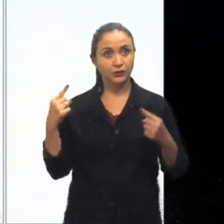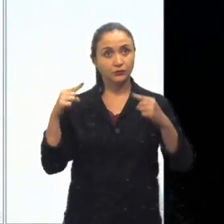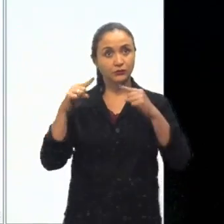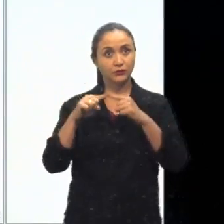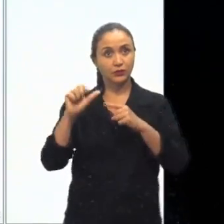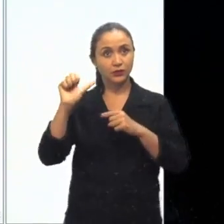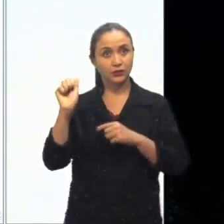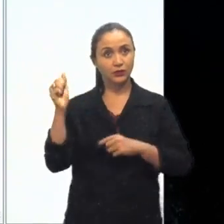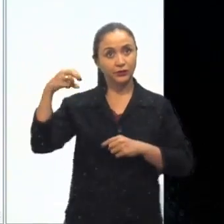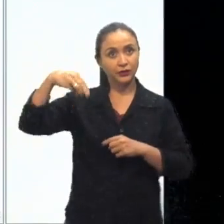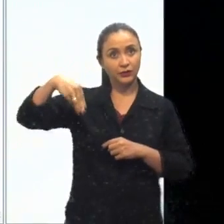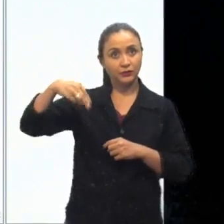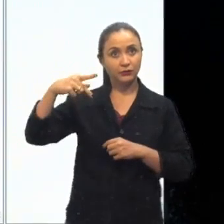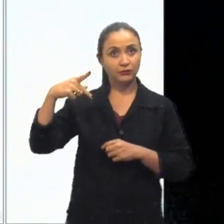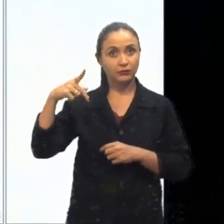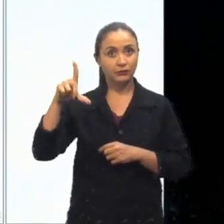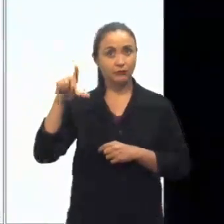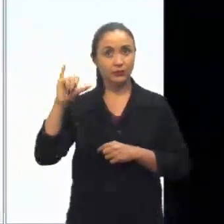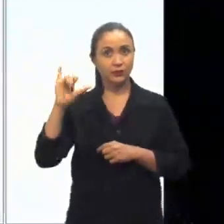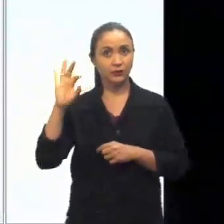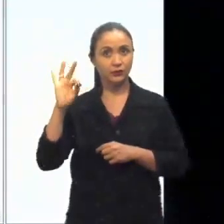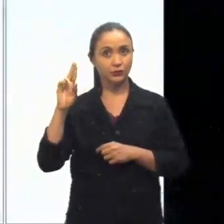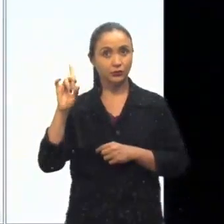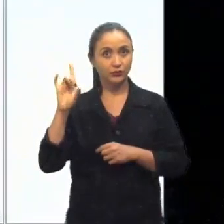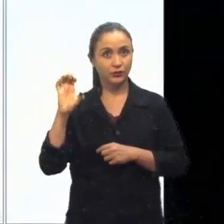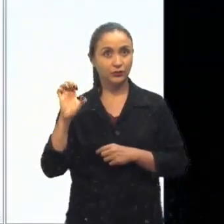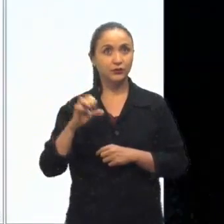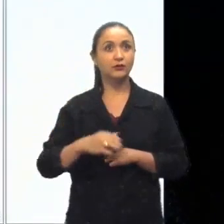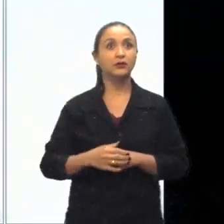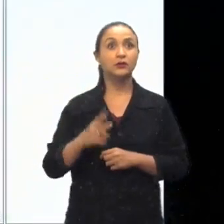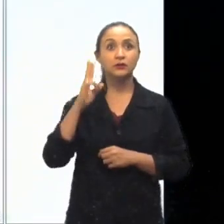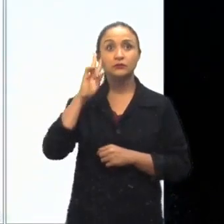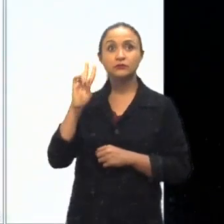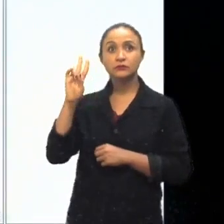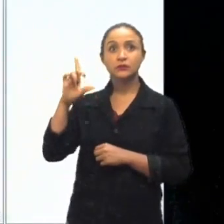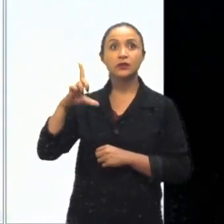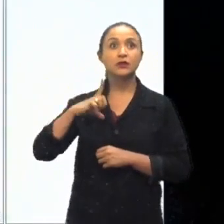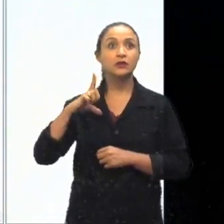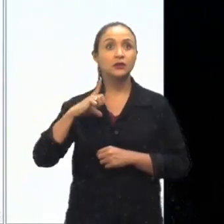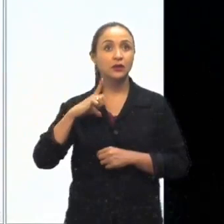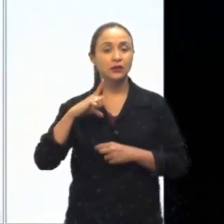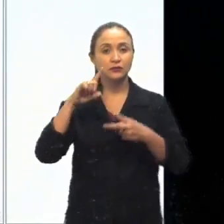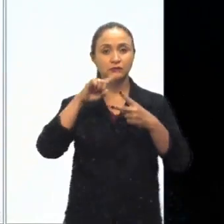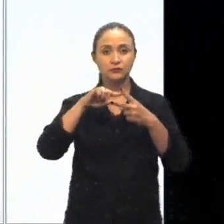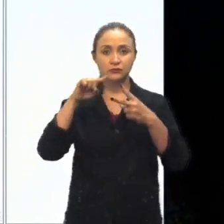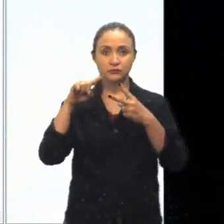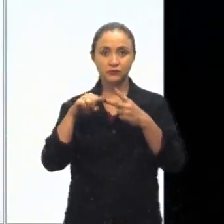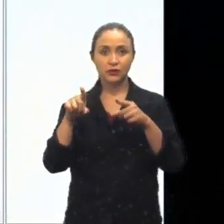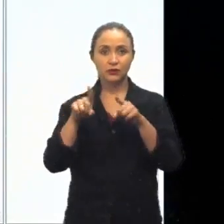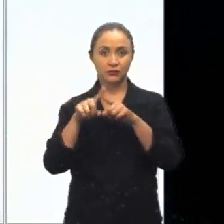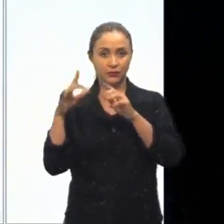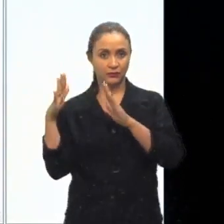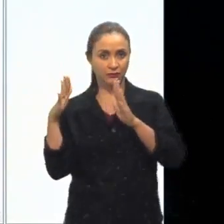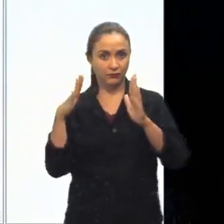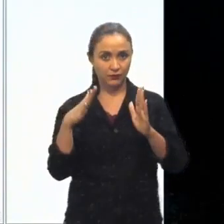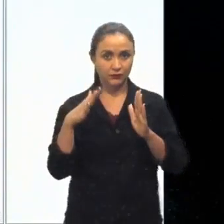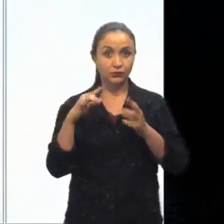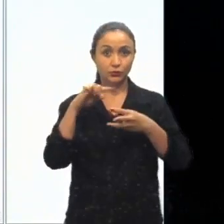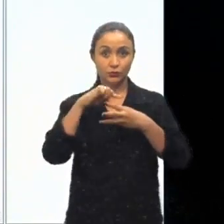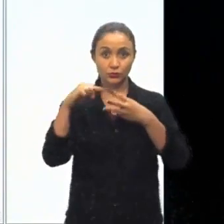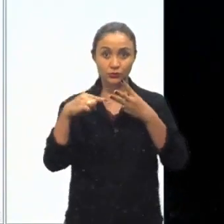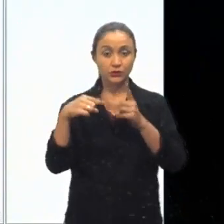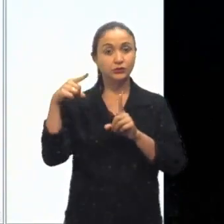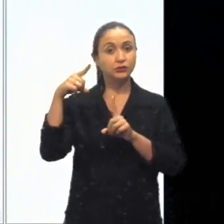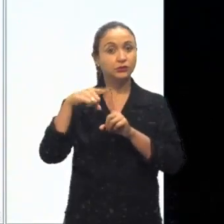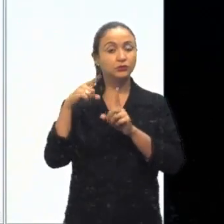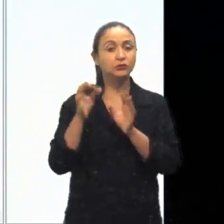bit 0, bit 1, modulação por frequência e modulação por fase. Os 3 tipos